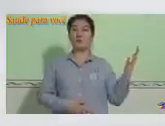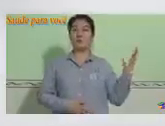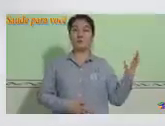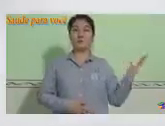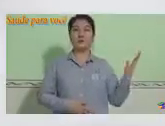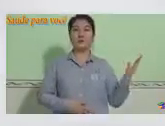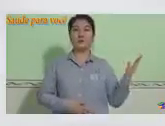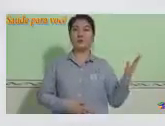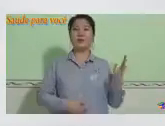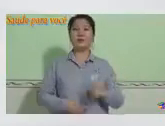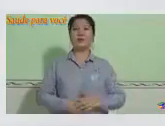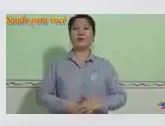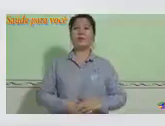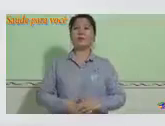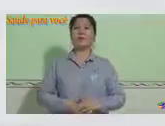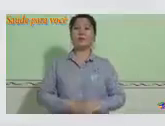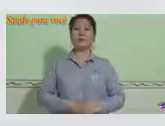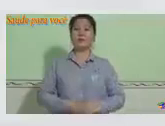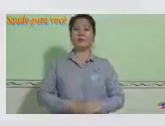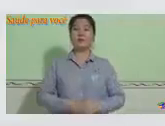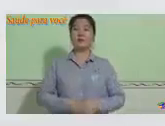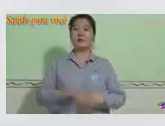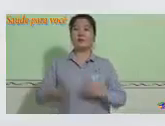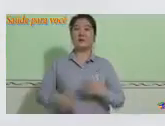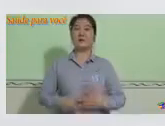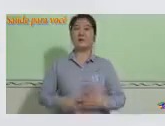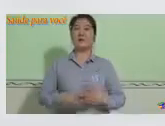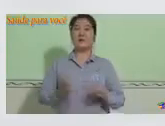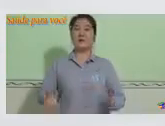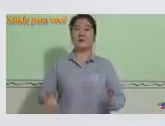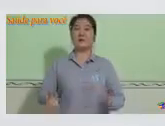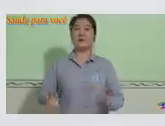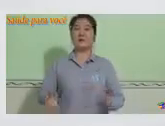Podem SEFAZER 4 SE acento agudo